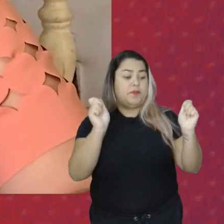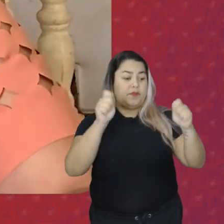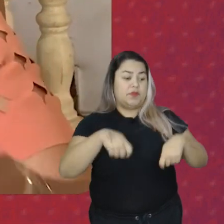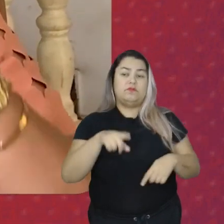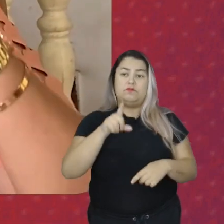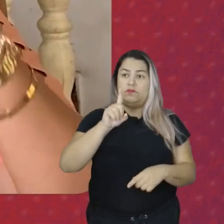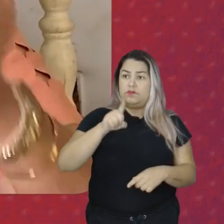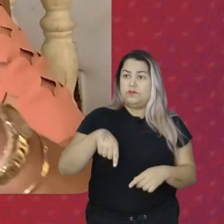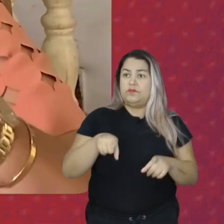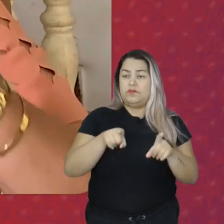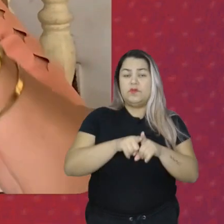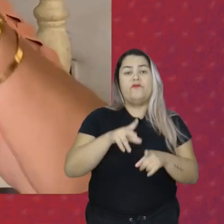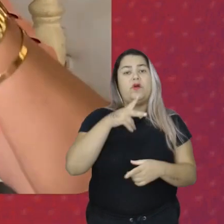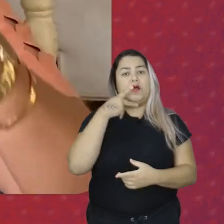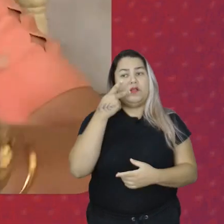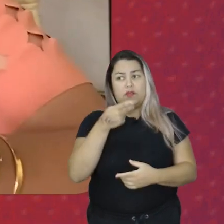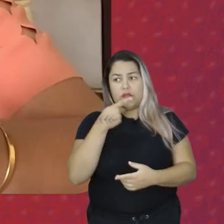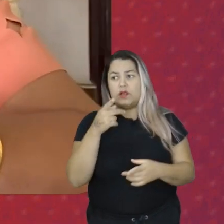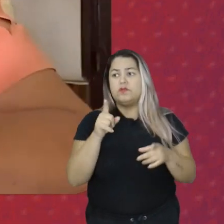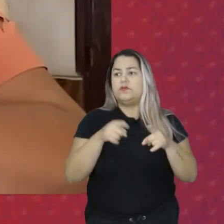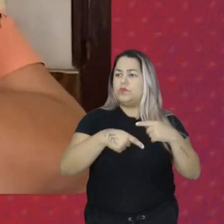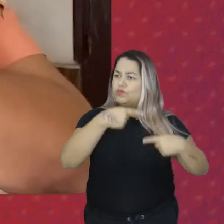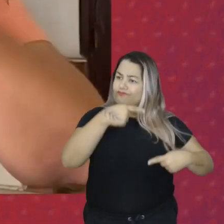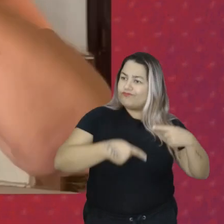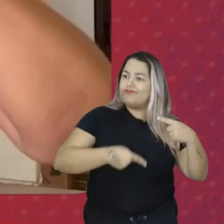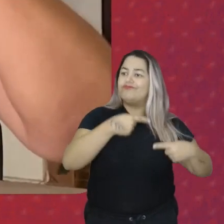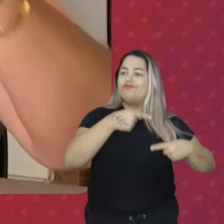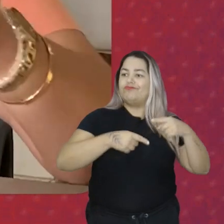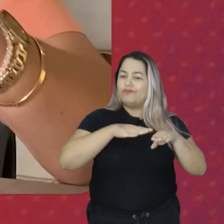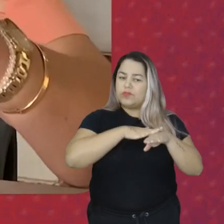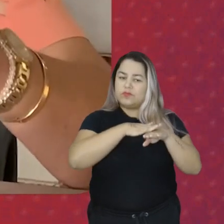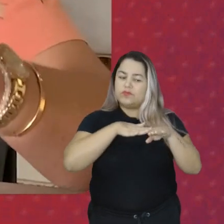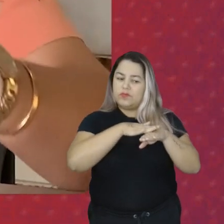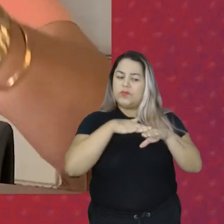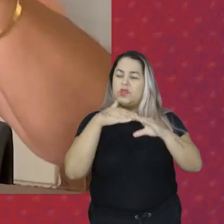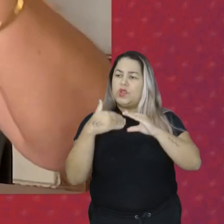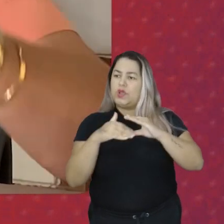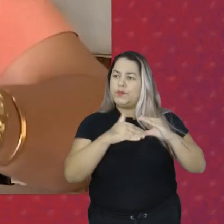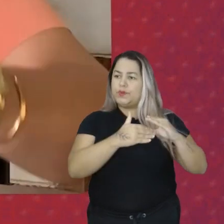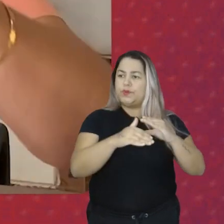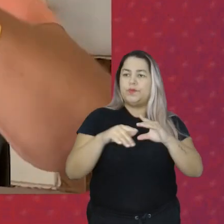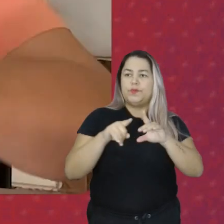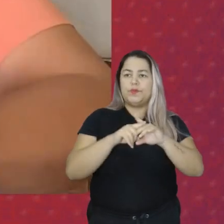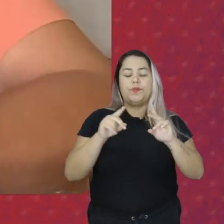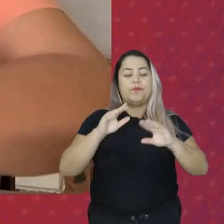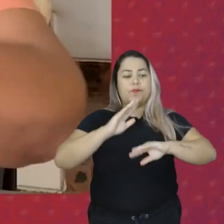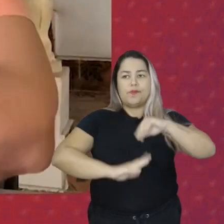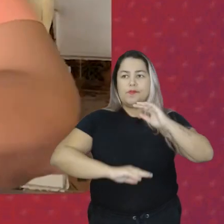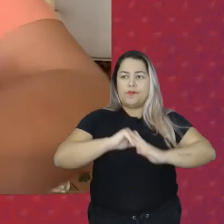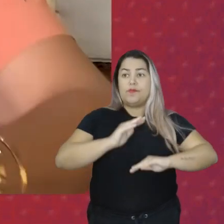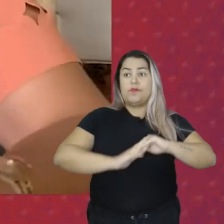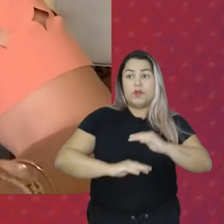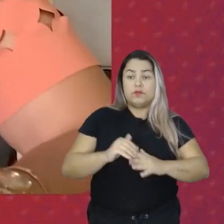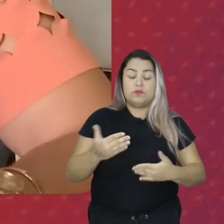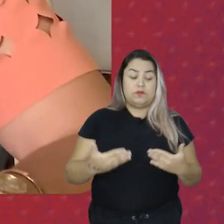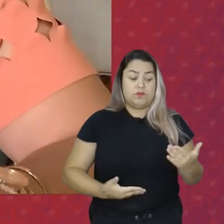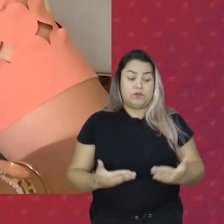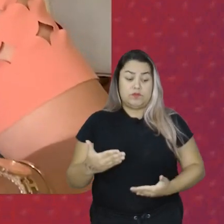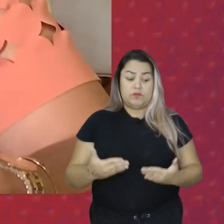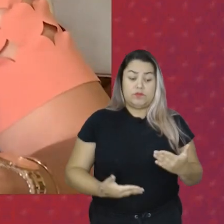ser abordada, discutida e encaminhada com ações, serviços e